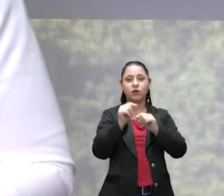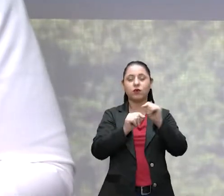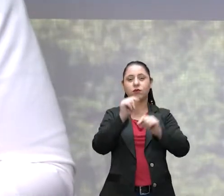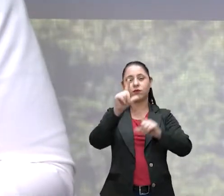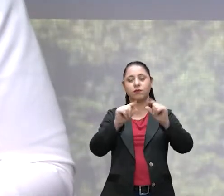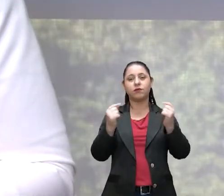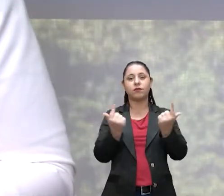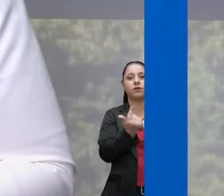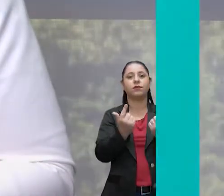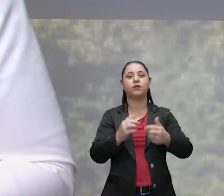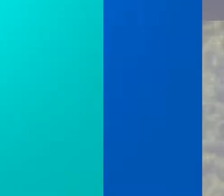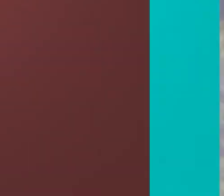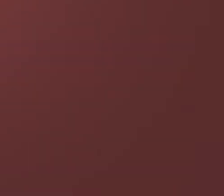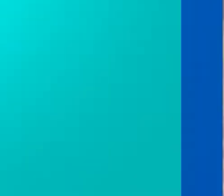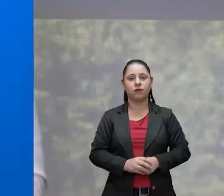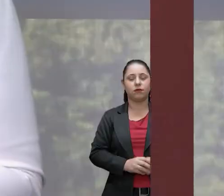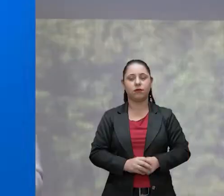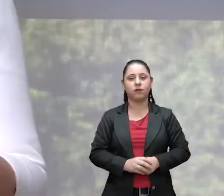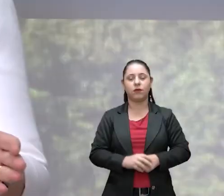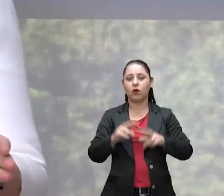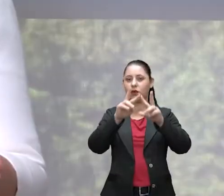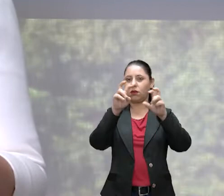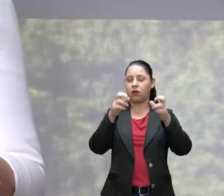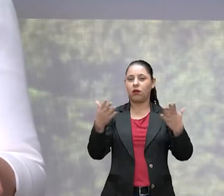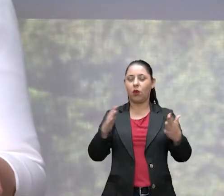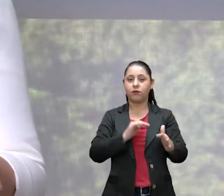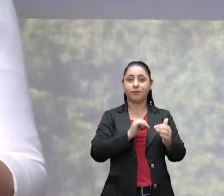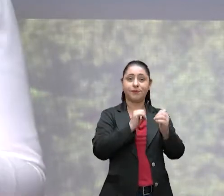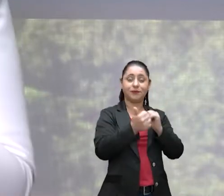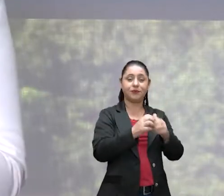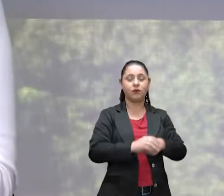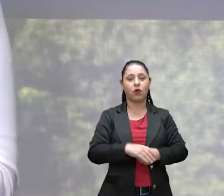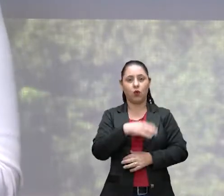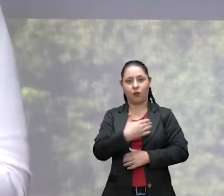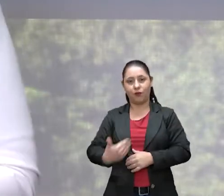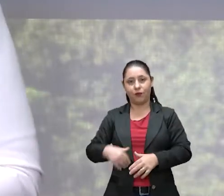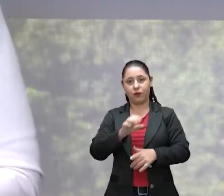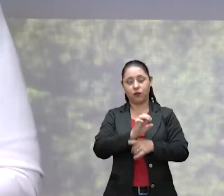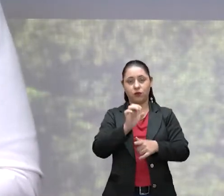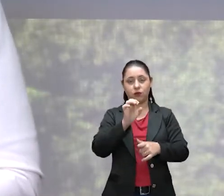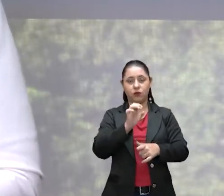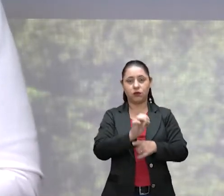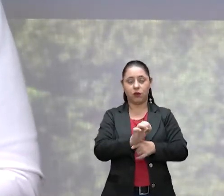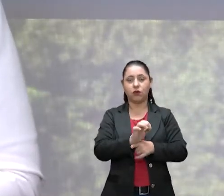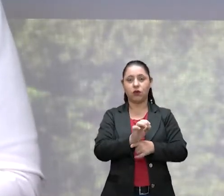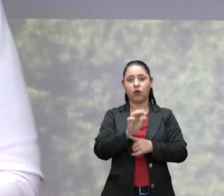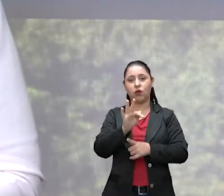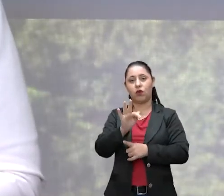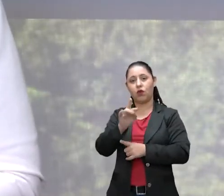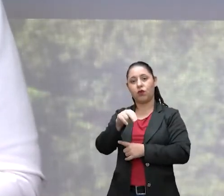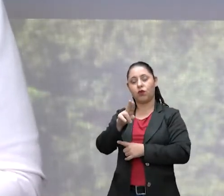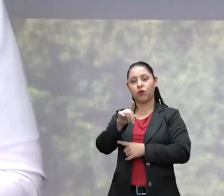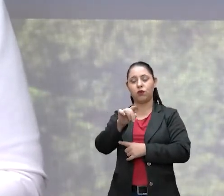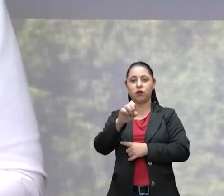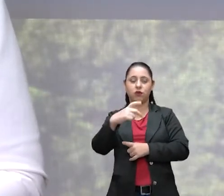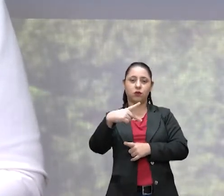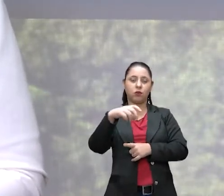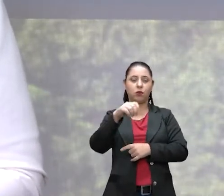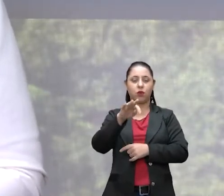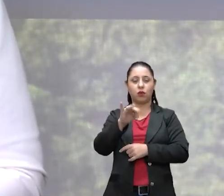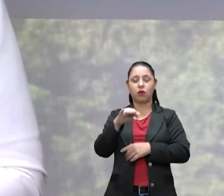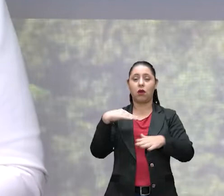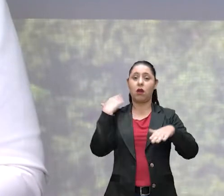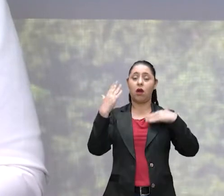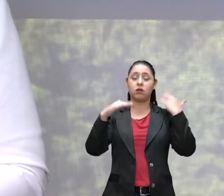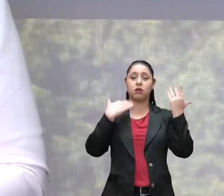Fique Ligado da TV Alemes. O assunto agora é esporte. O governo do estado, por meio da Fundação de Desporto e